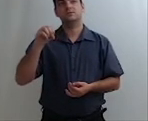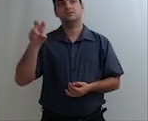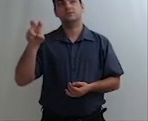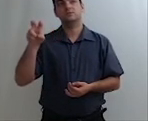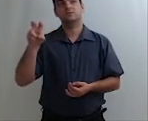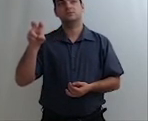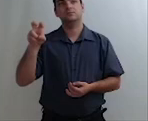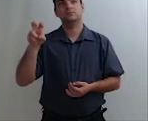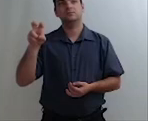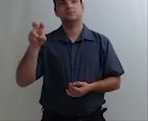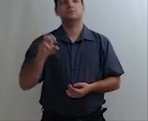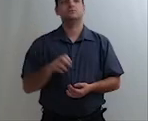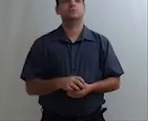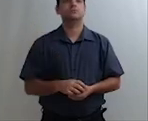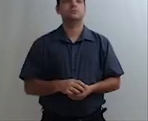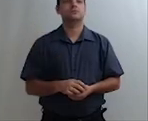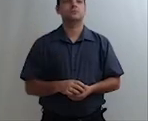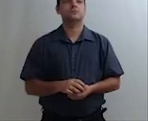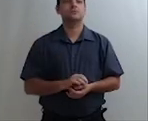Sebastião